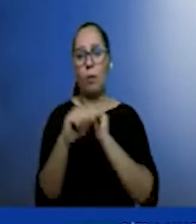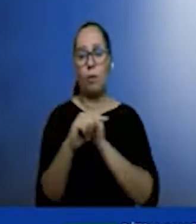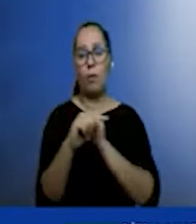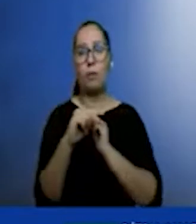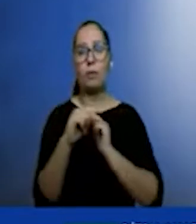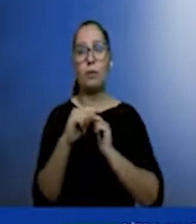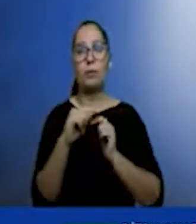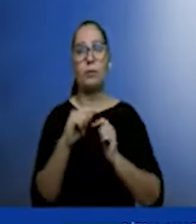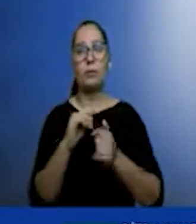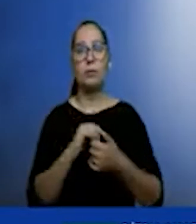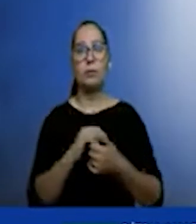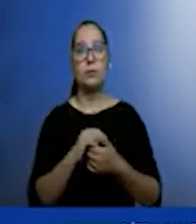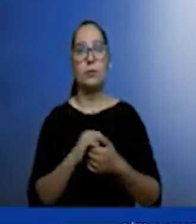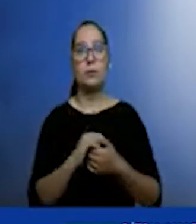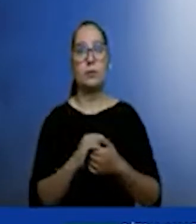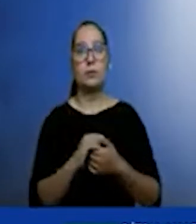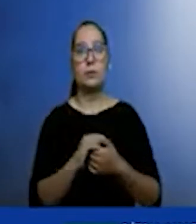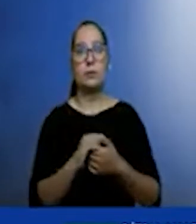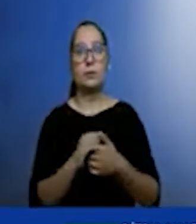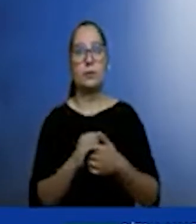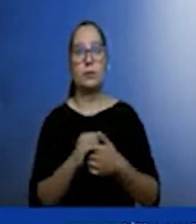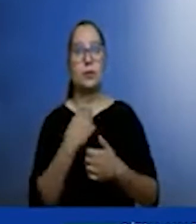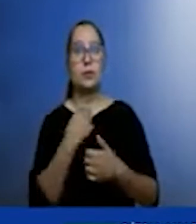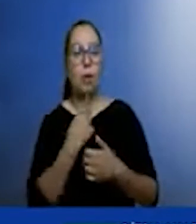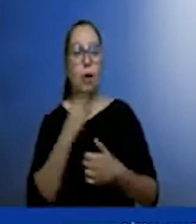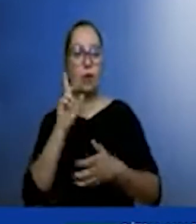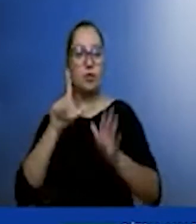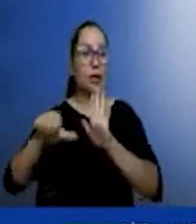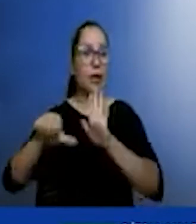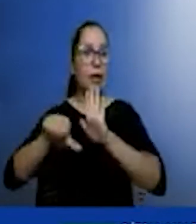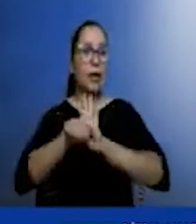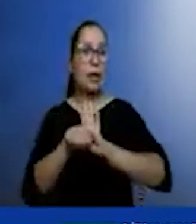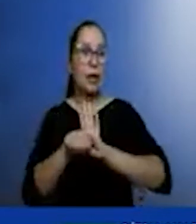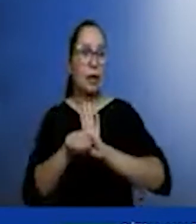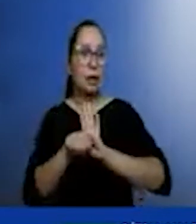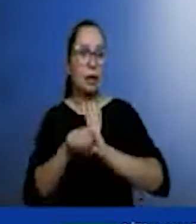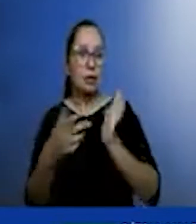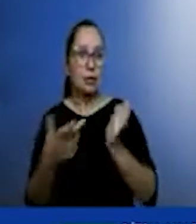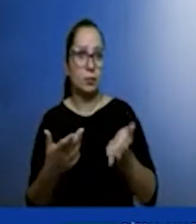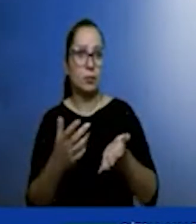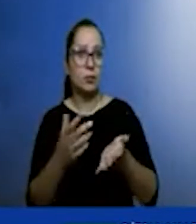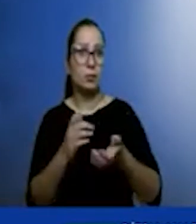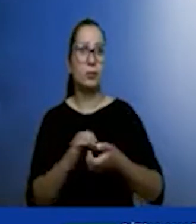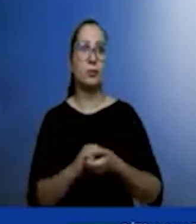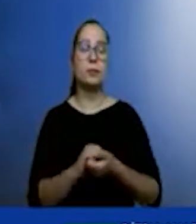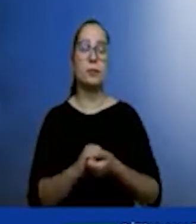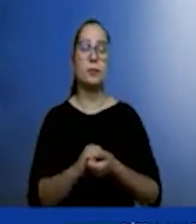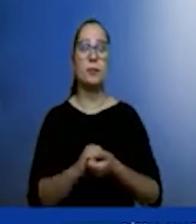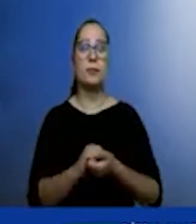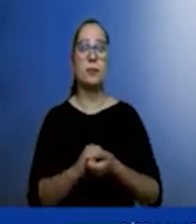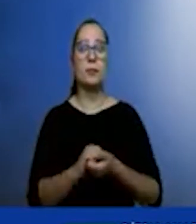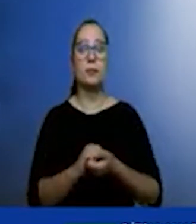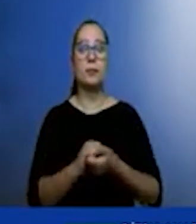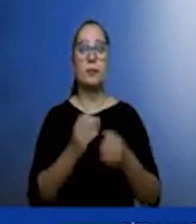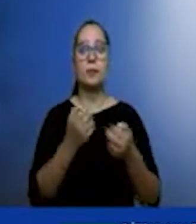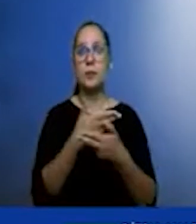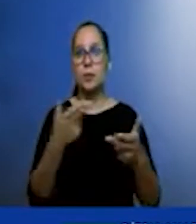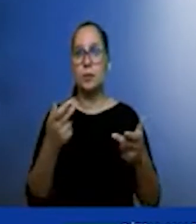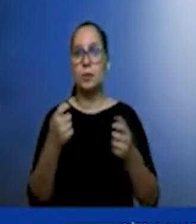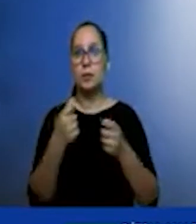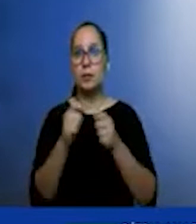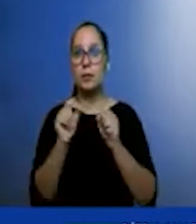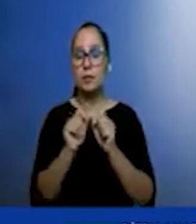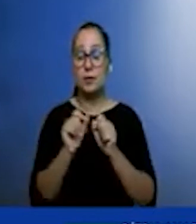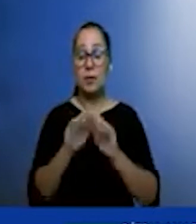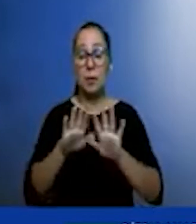não pode, simplesmente não pode existir, porque é crime, não é nem a discussão, não é nem se é desmatamento, não é crime, acabou. Tem um monte de coisa que a gente precisa fazer. Mas